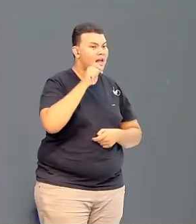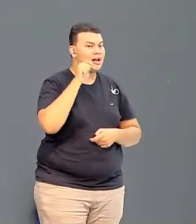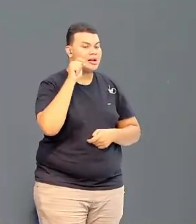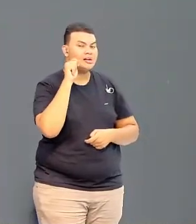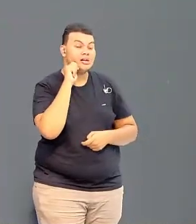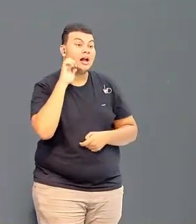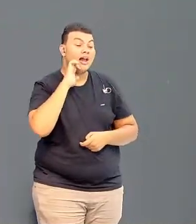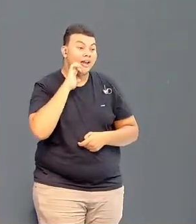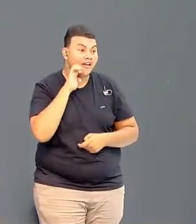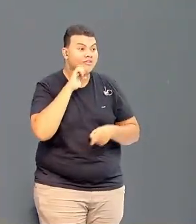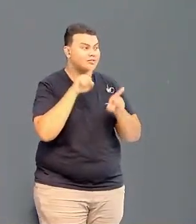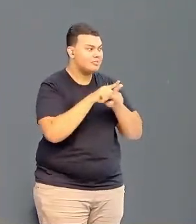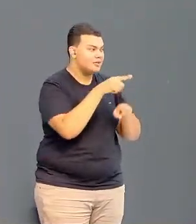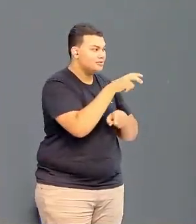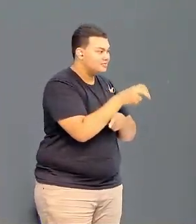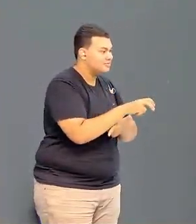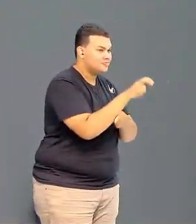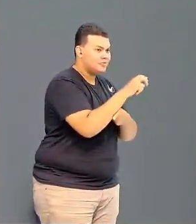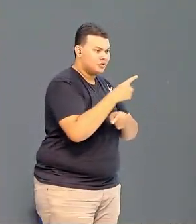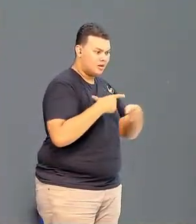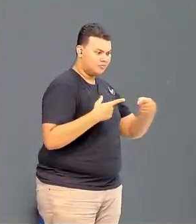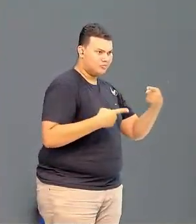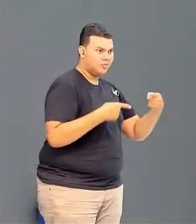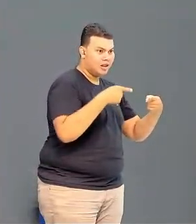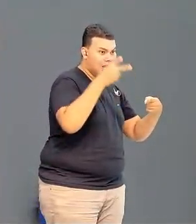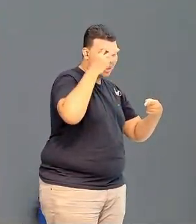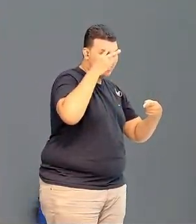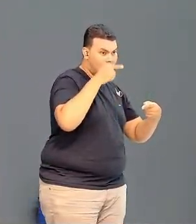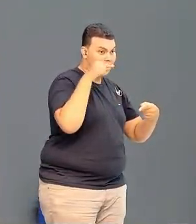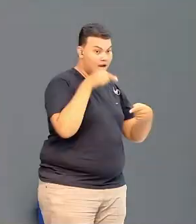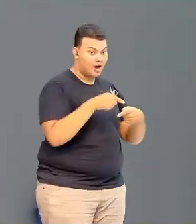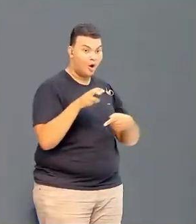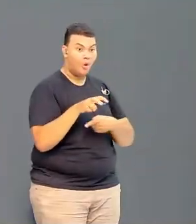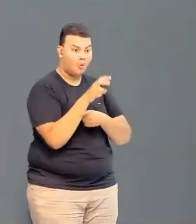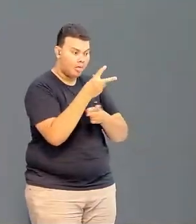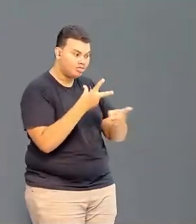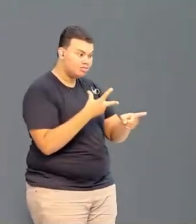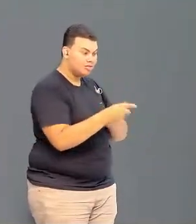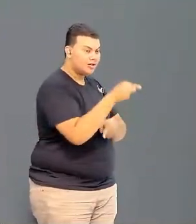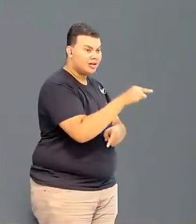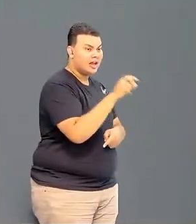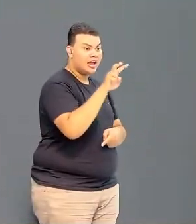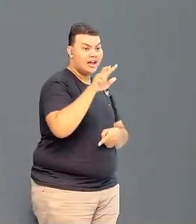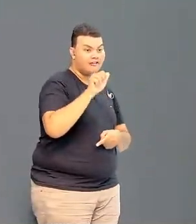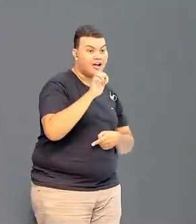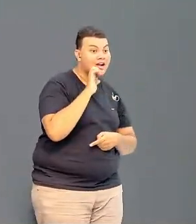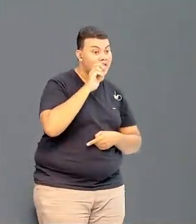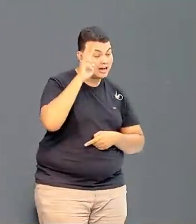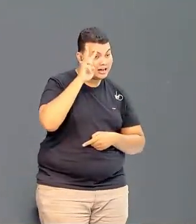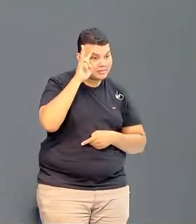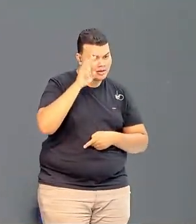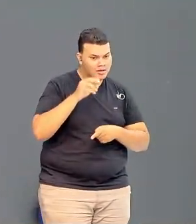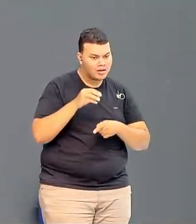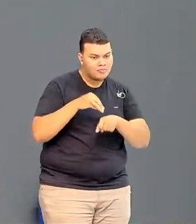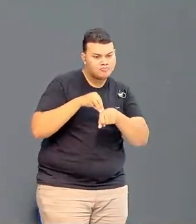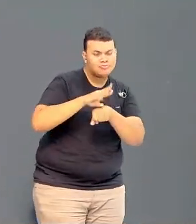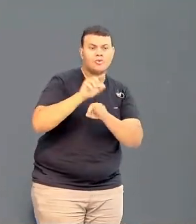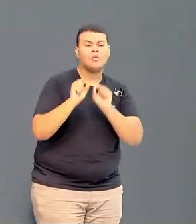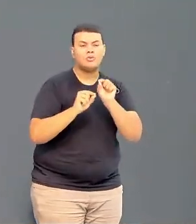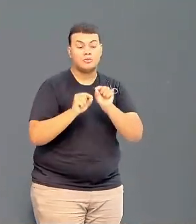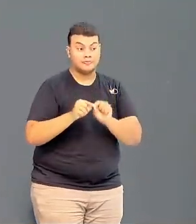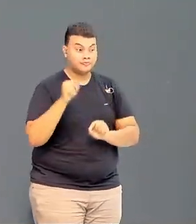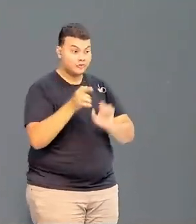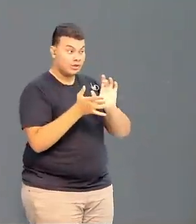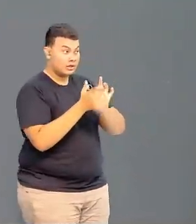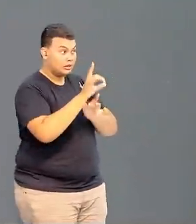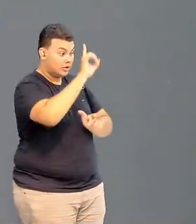parou para pensar que ela conseguiu vencer a mulher com um argumento? Vamos lembrar? Deus